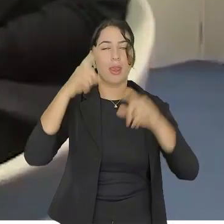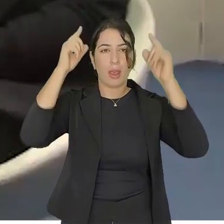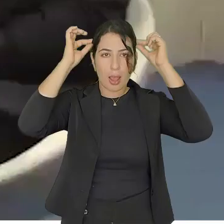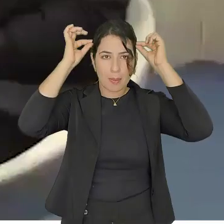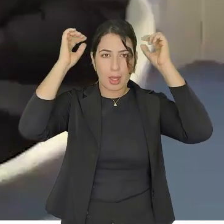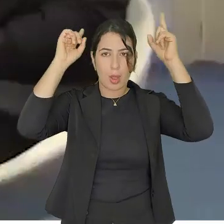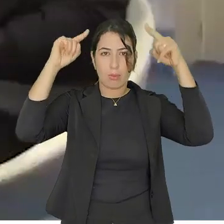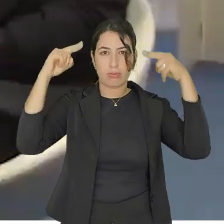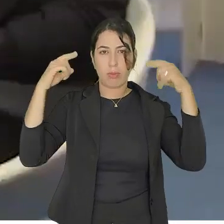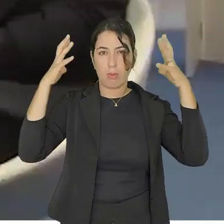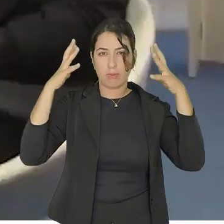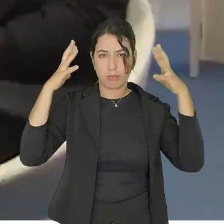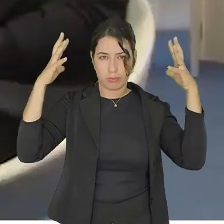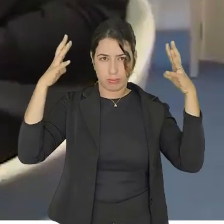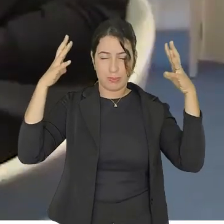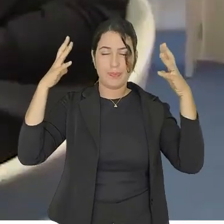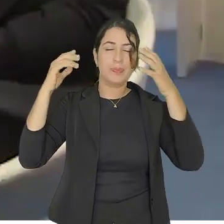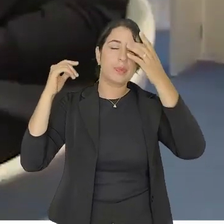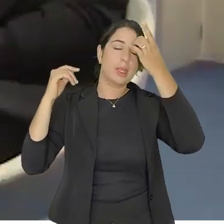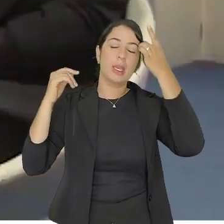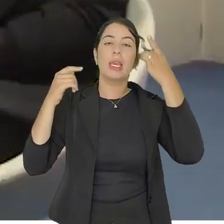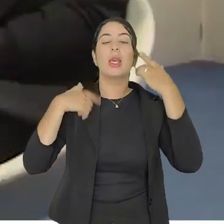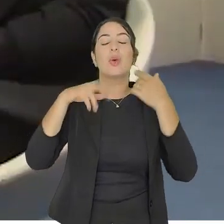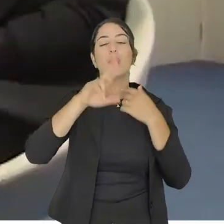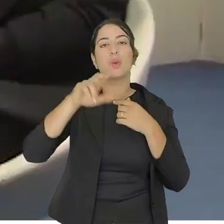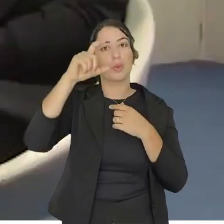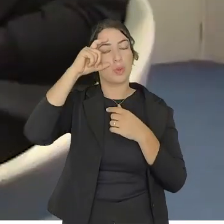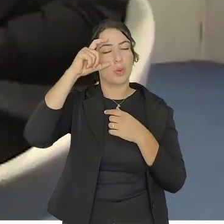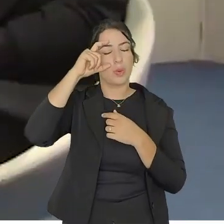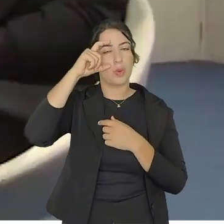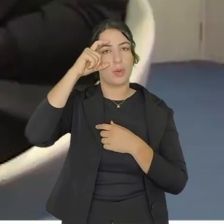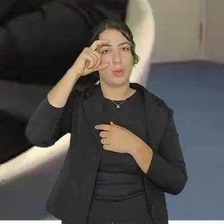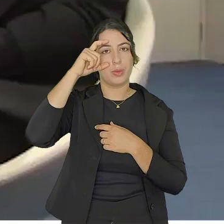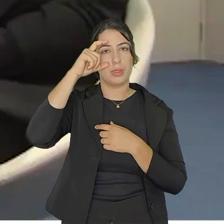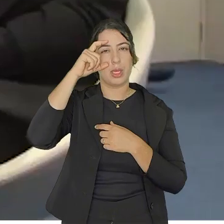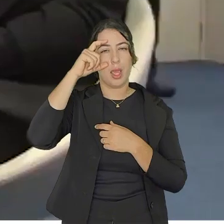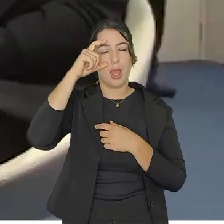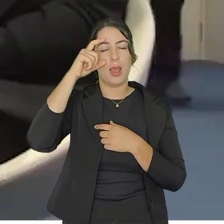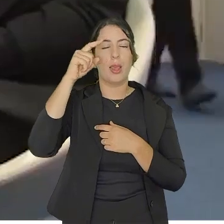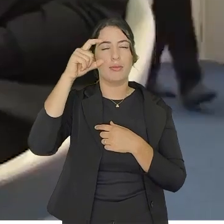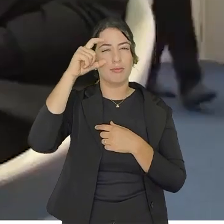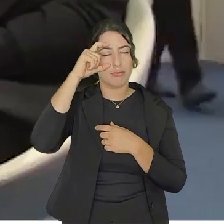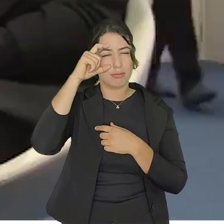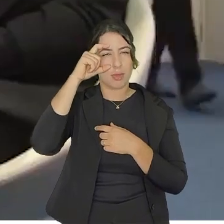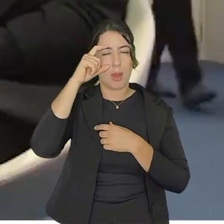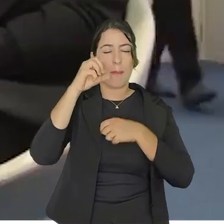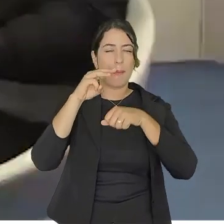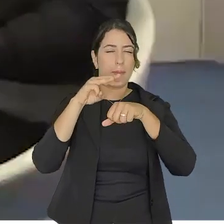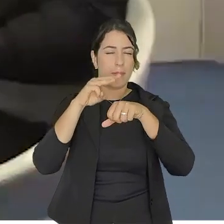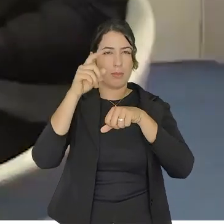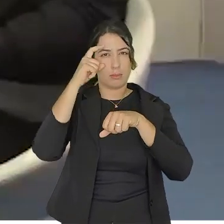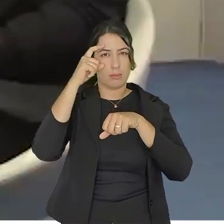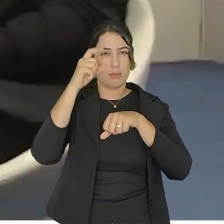enrolado bem cheio, assim, castanho claro. Eu estou usando um óculos, está um pouquinho distante, mas eu estou usando um óculos com